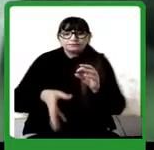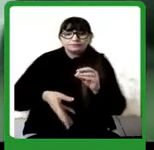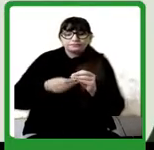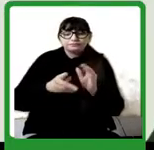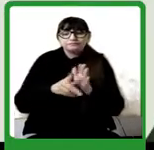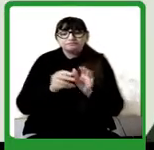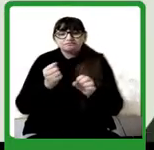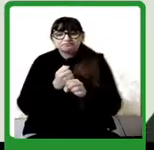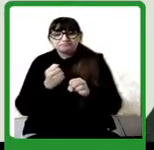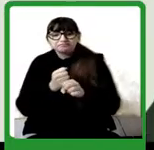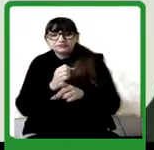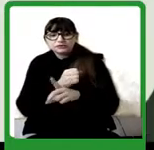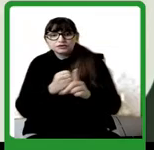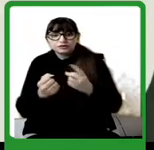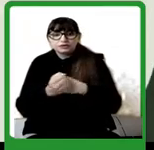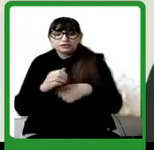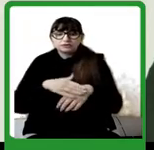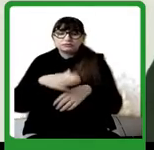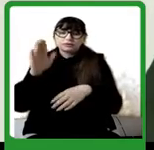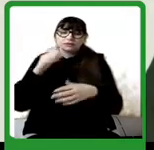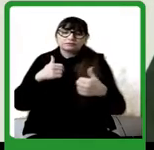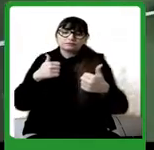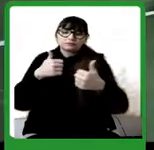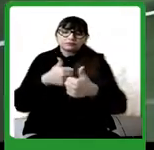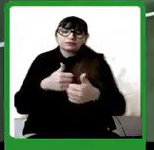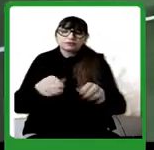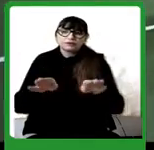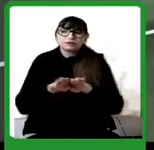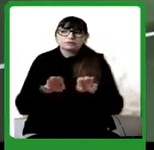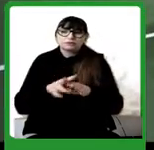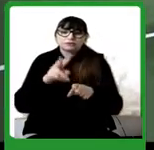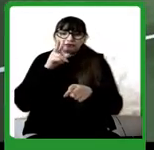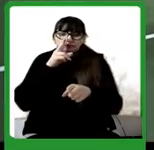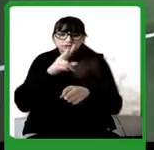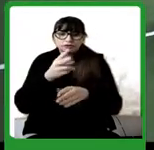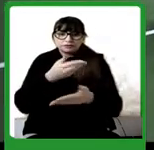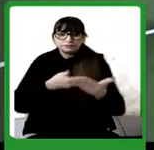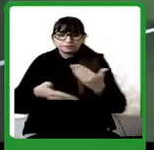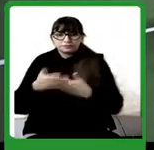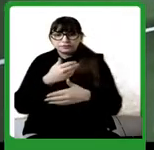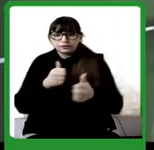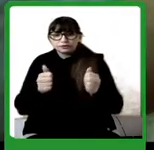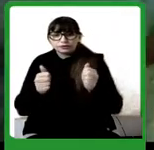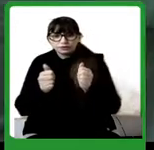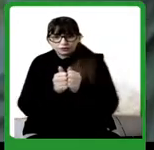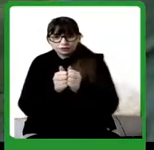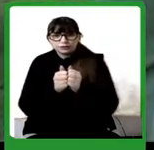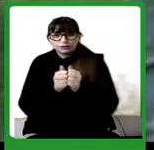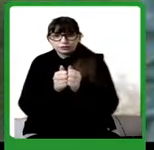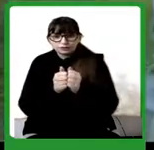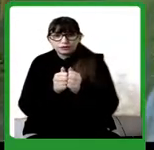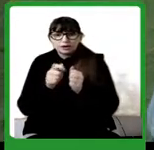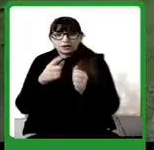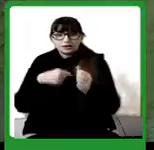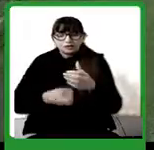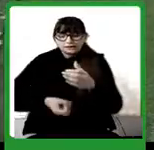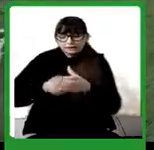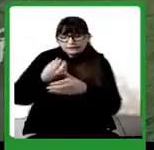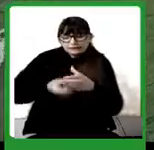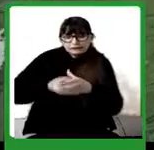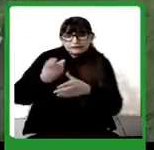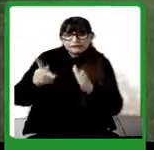de uma sociedade mais próspera com a força da cooperação está na nossa atuação. É assim que criamos oportunidades